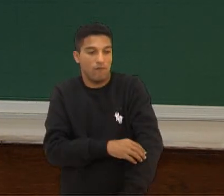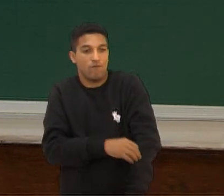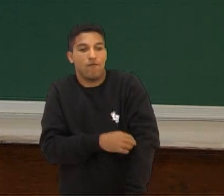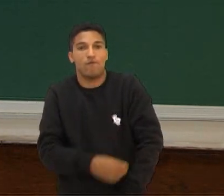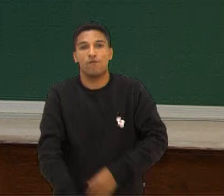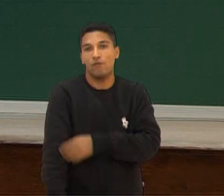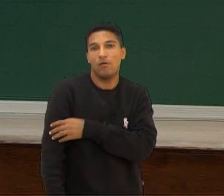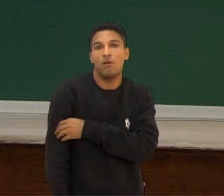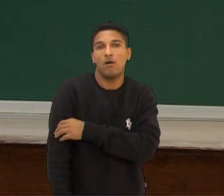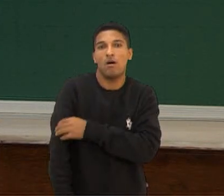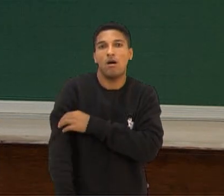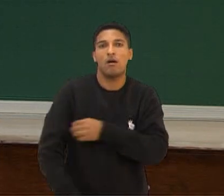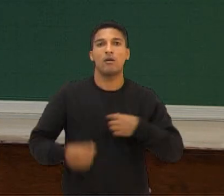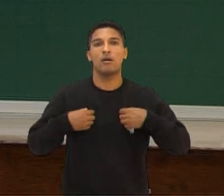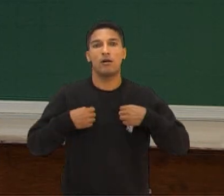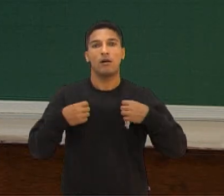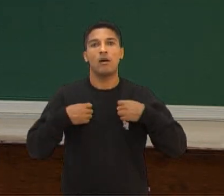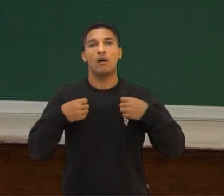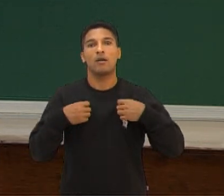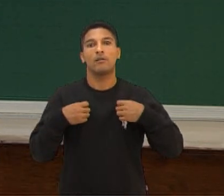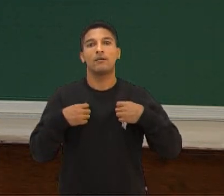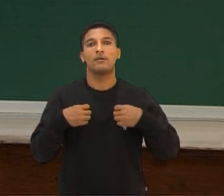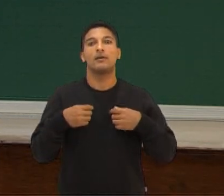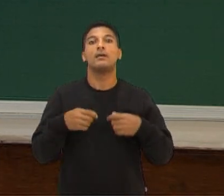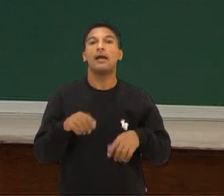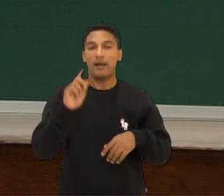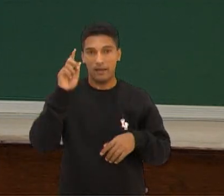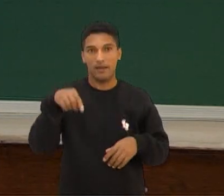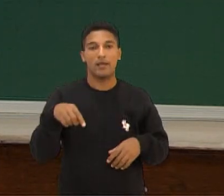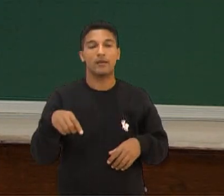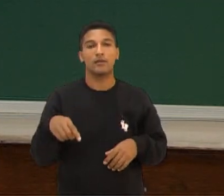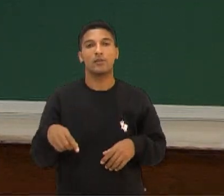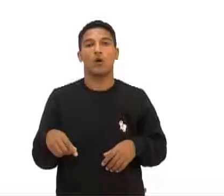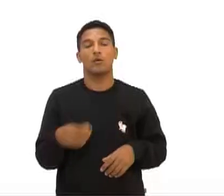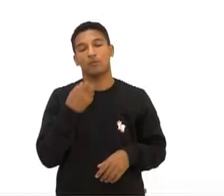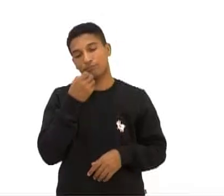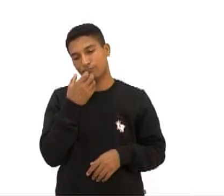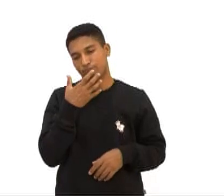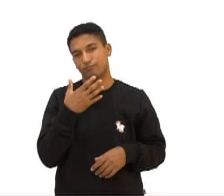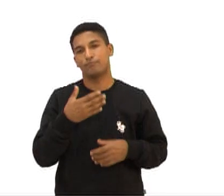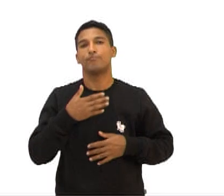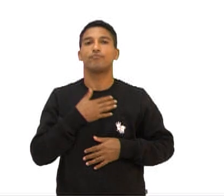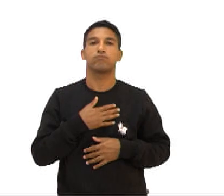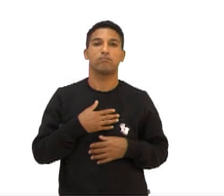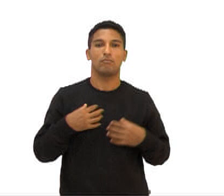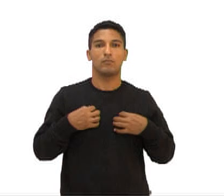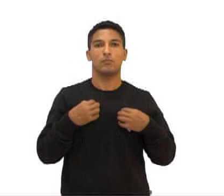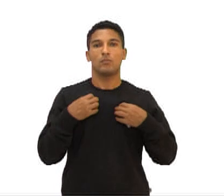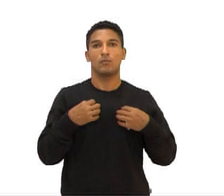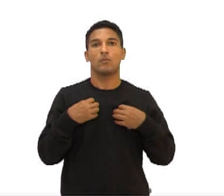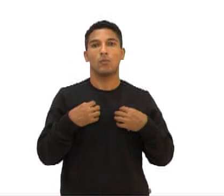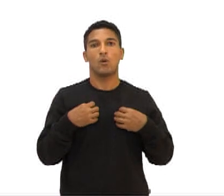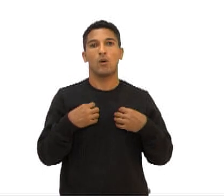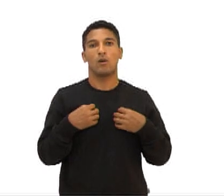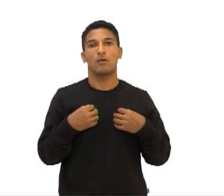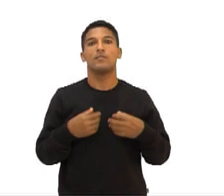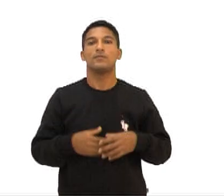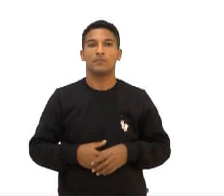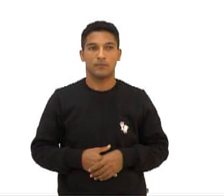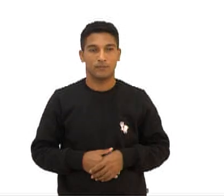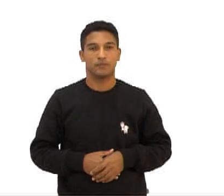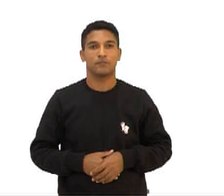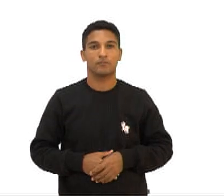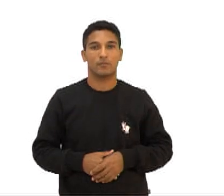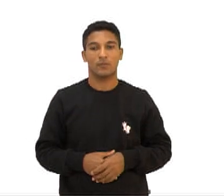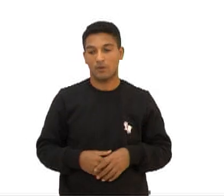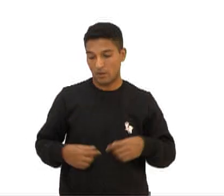está restringindo todas as roupas, perfeito? De acordo com a oração, não são todas as roupas que são